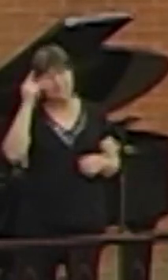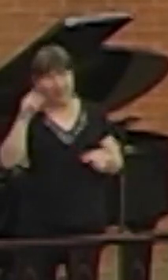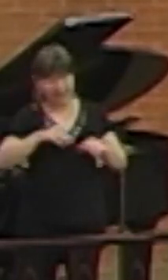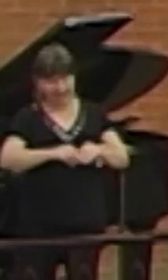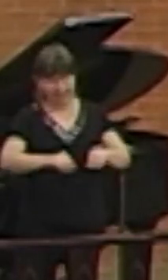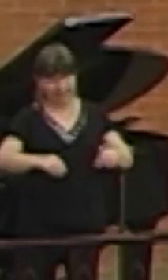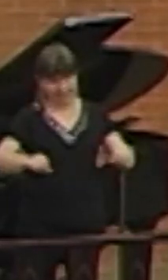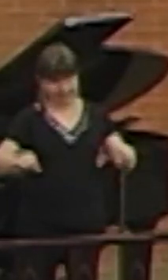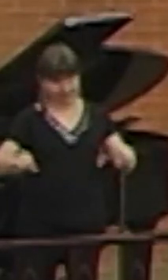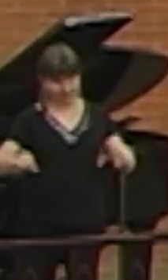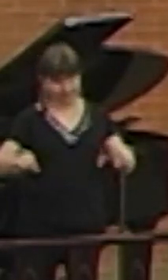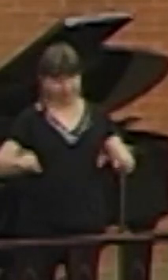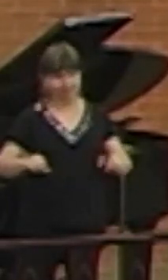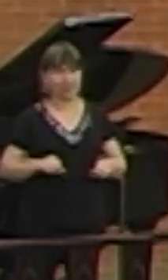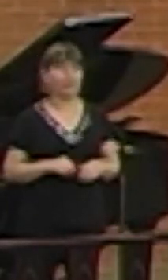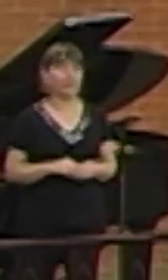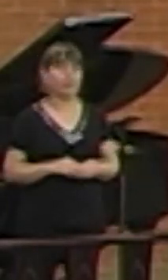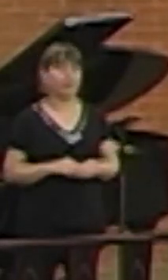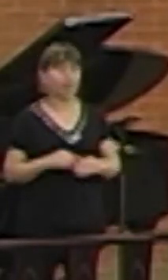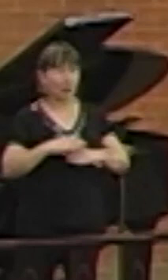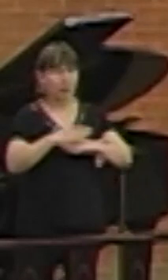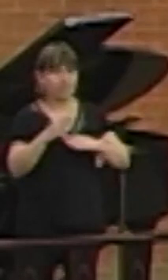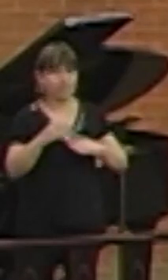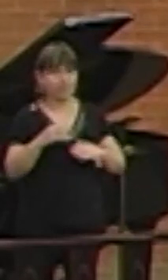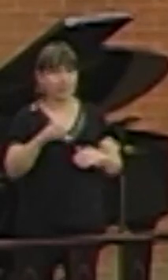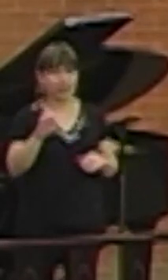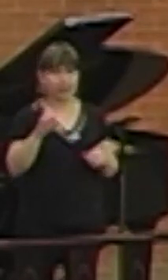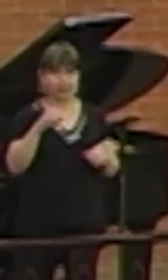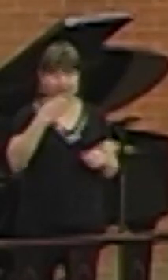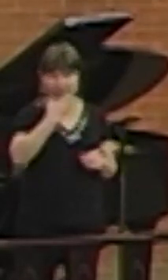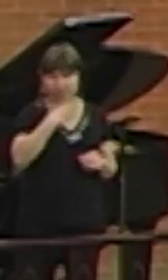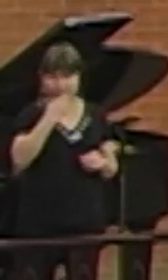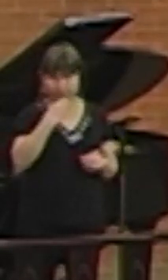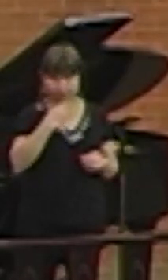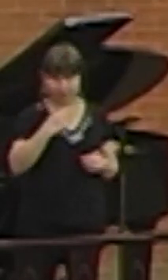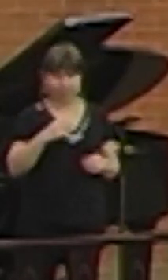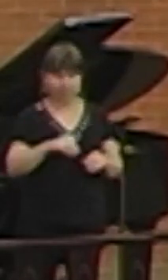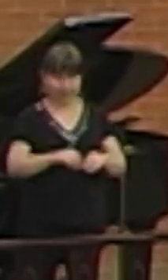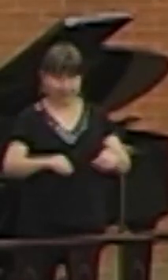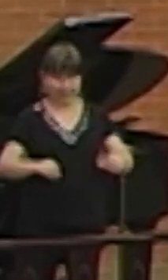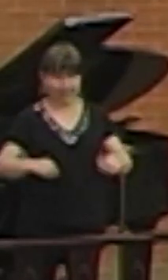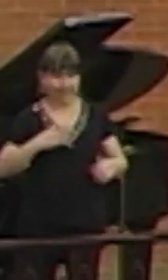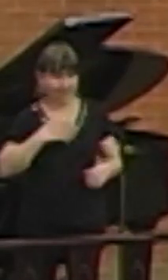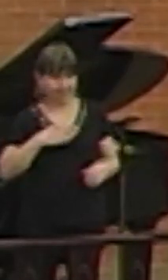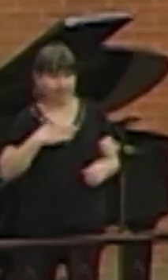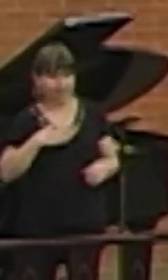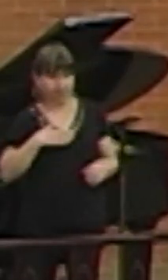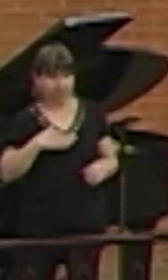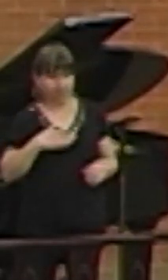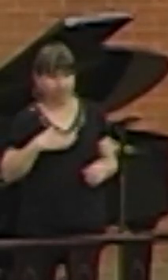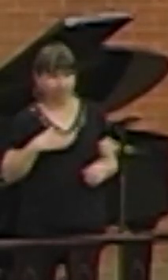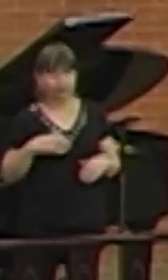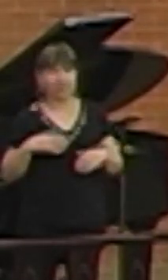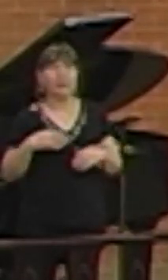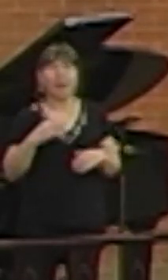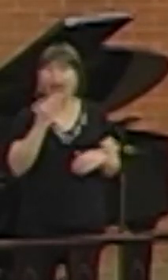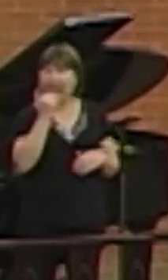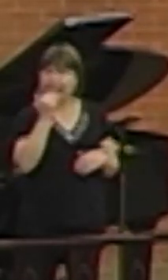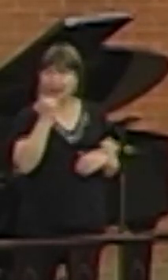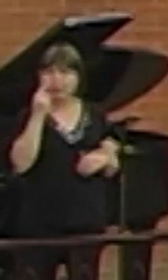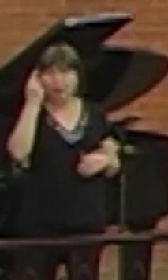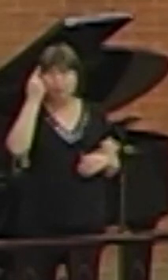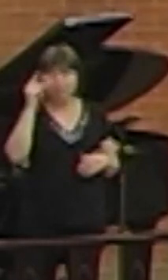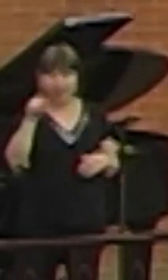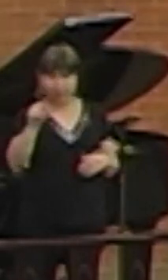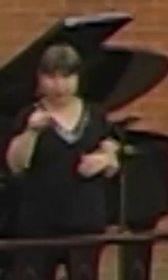os frutos da terra em Descanso vos serão por alimento a ti